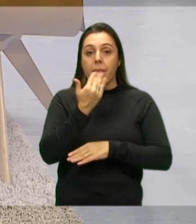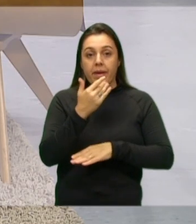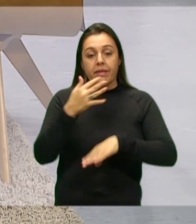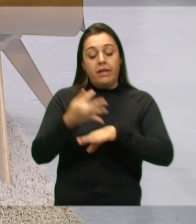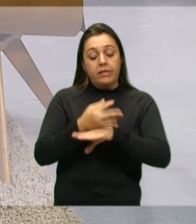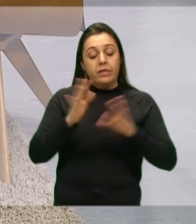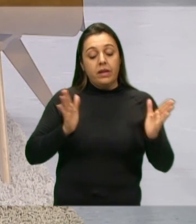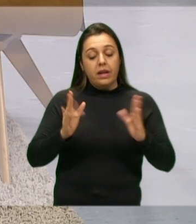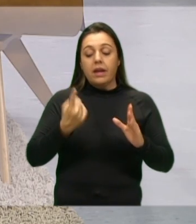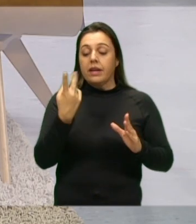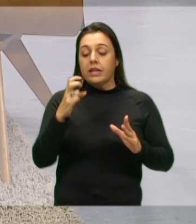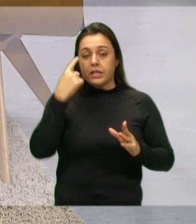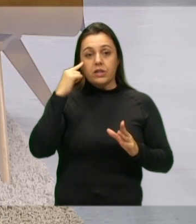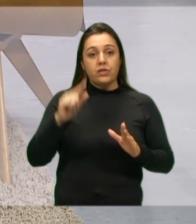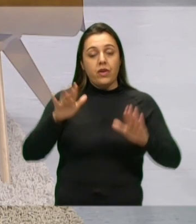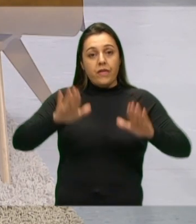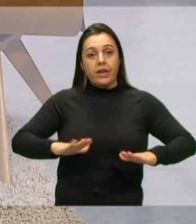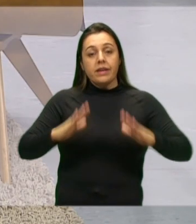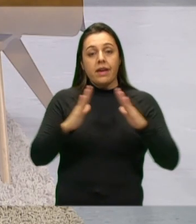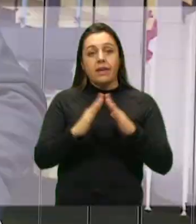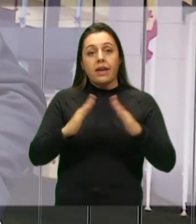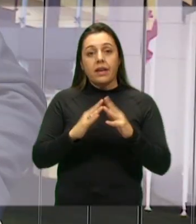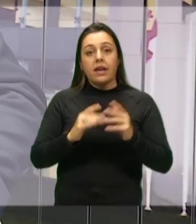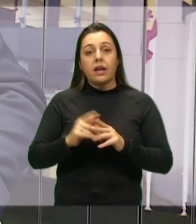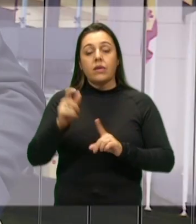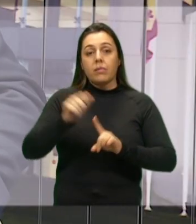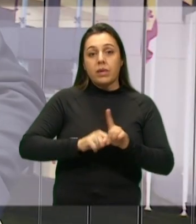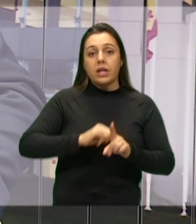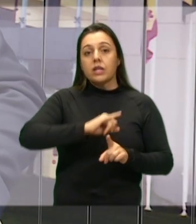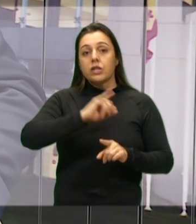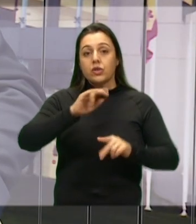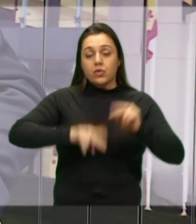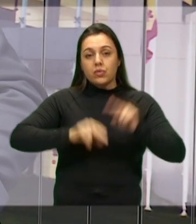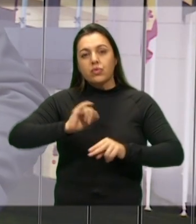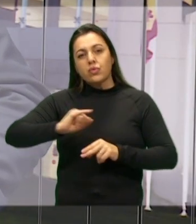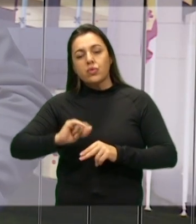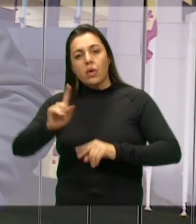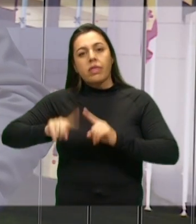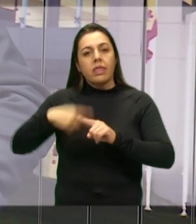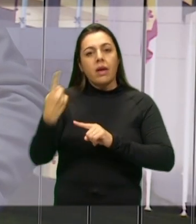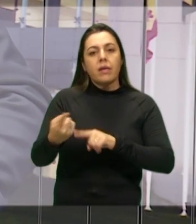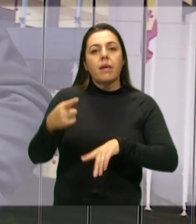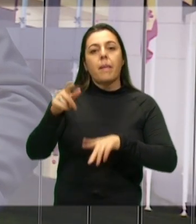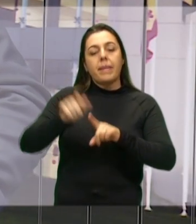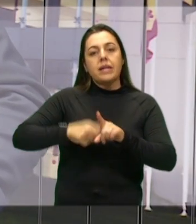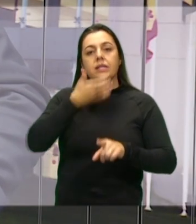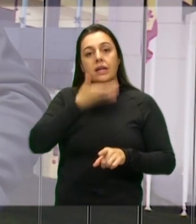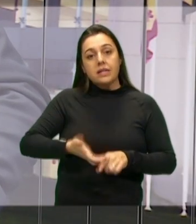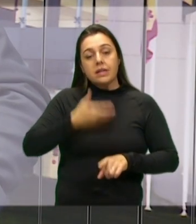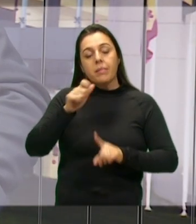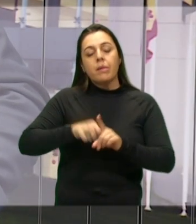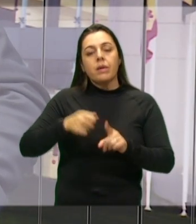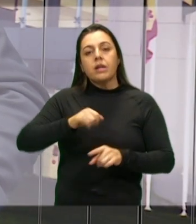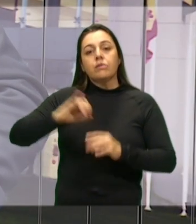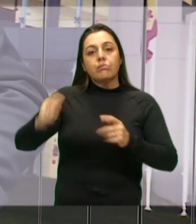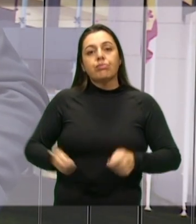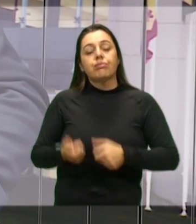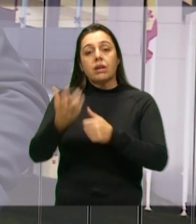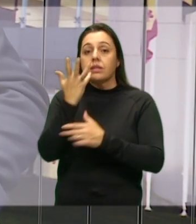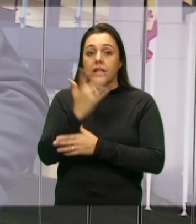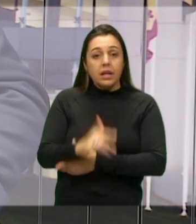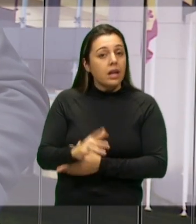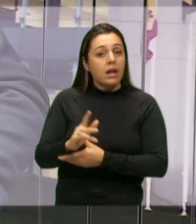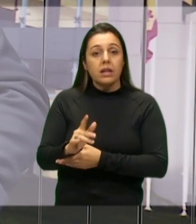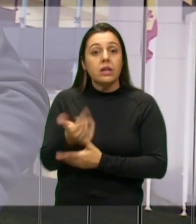das crianças. São 15 dias que as crianças ficam em casa, no mês de junho, julho, e depois, posteriormente, no mês de dezembro e janeiro. Então, você imagine que essas